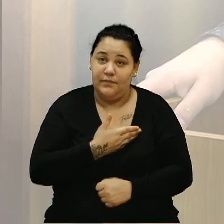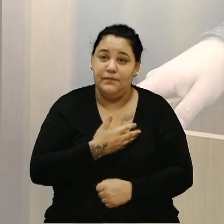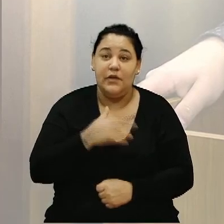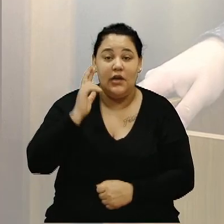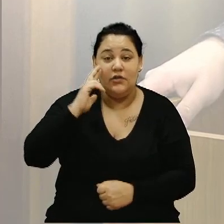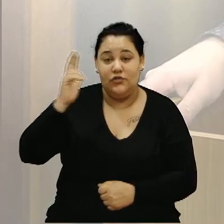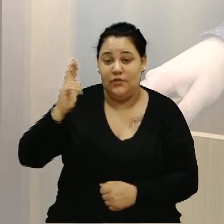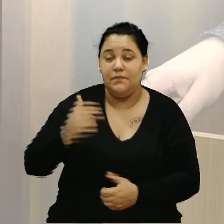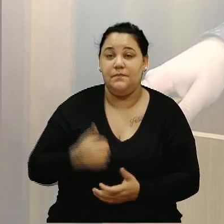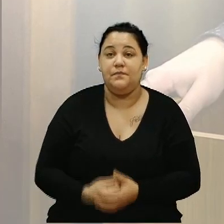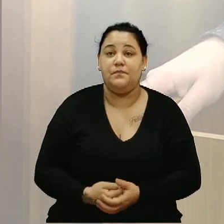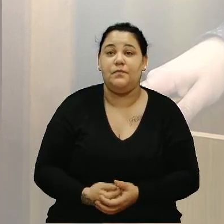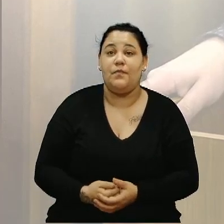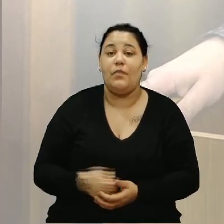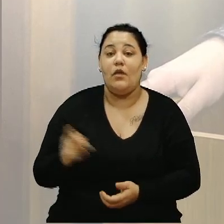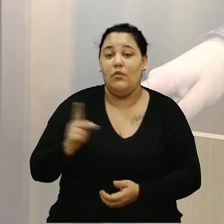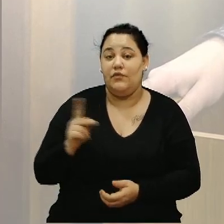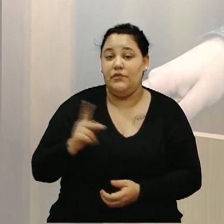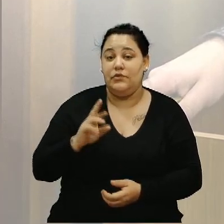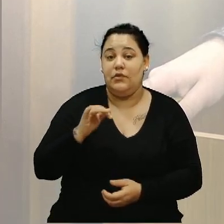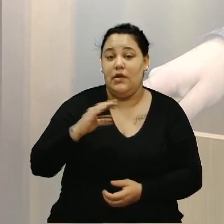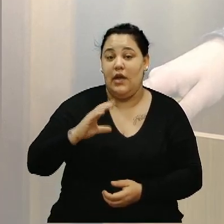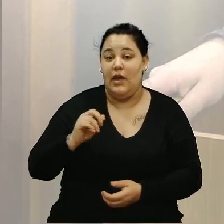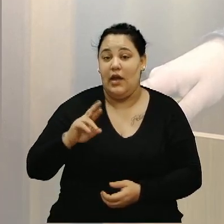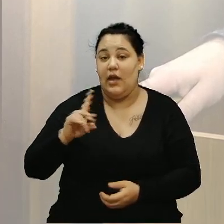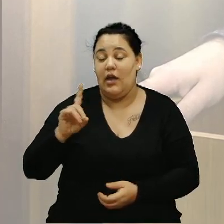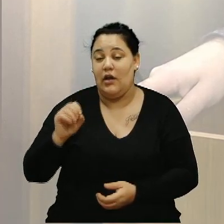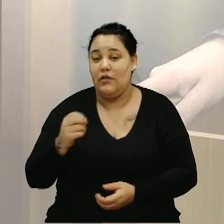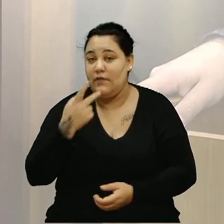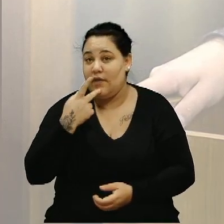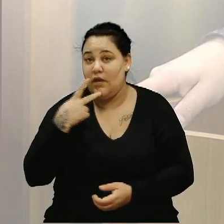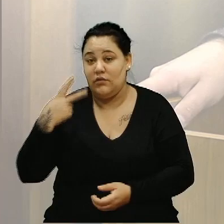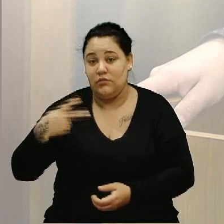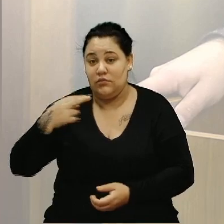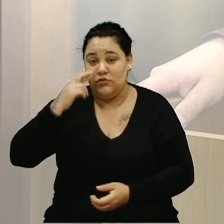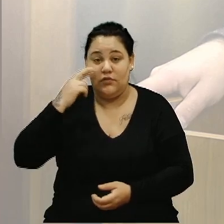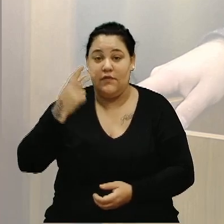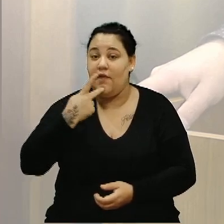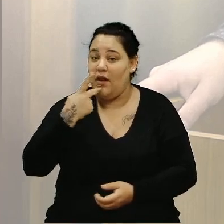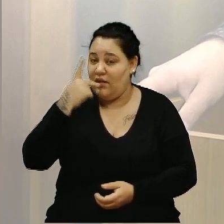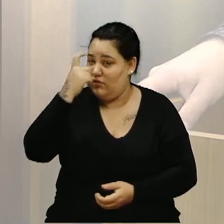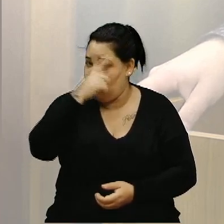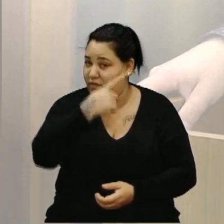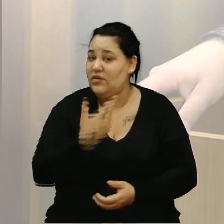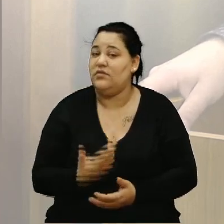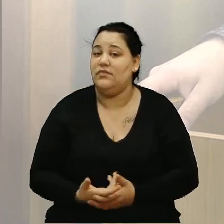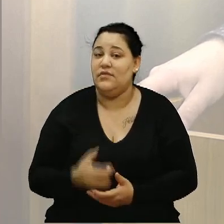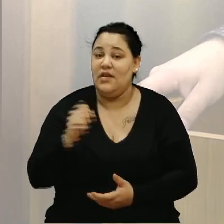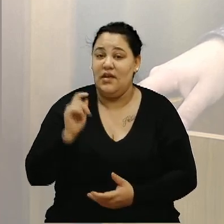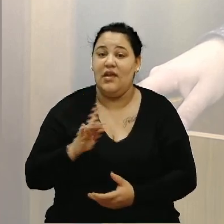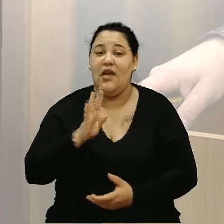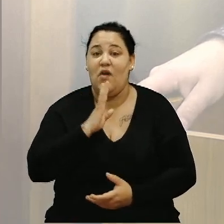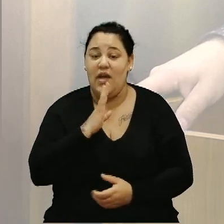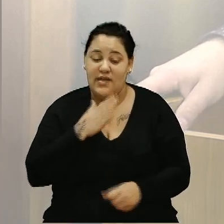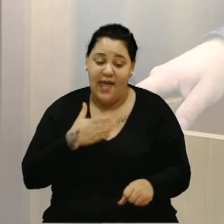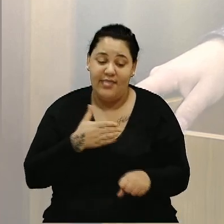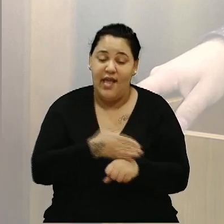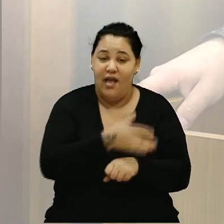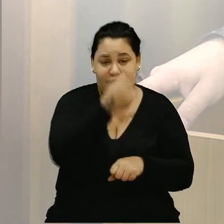diretora, e o professor Ricardo, que é o vice-diretor, e falavam da dificuldade. Para quem conhece a entrada da